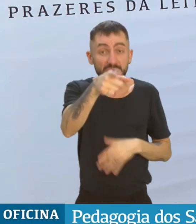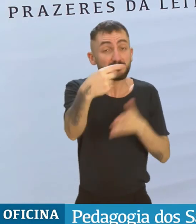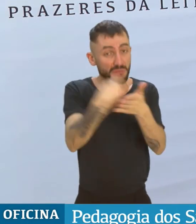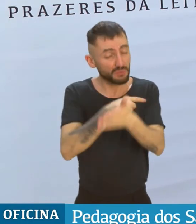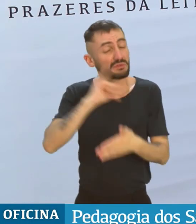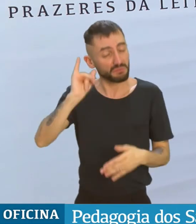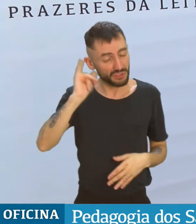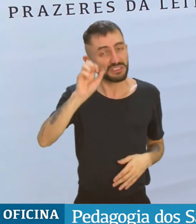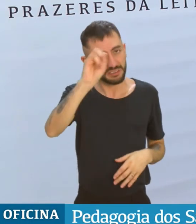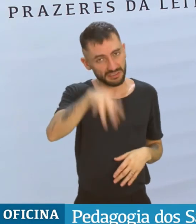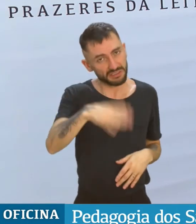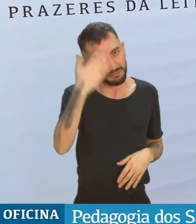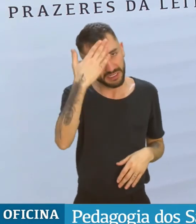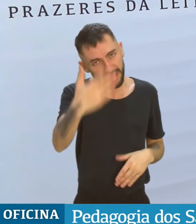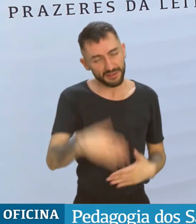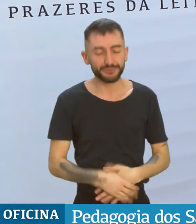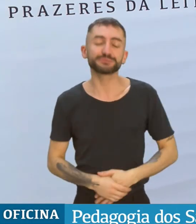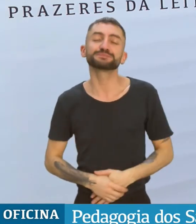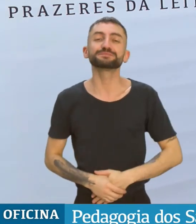pergunta. Obrigado.